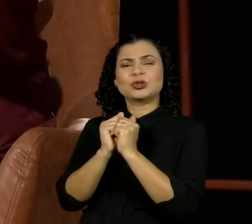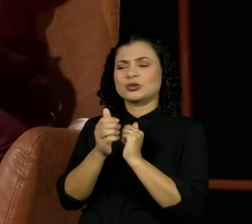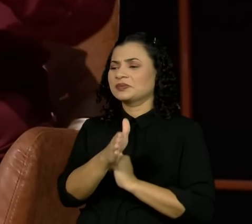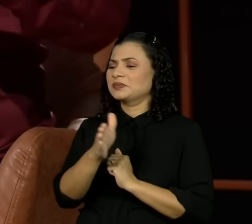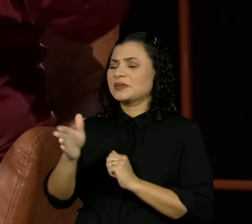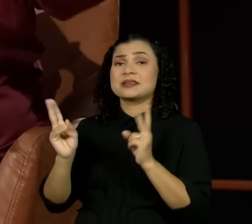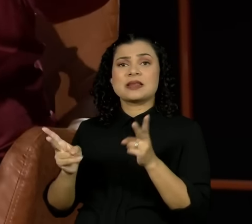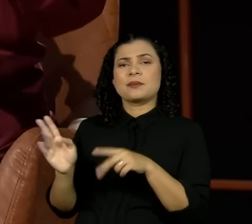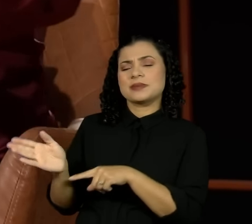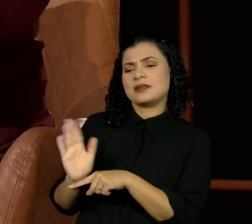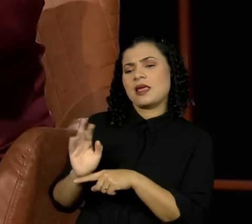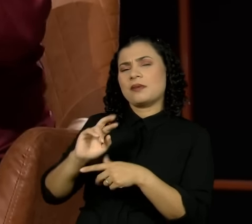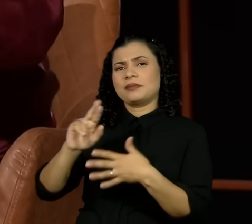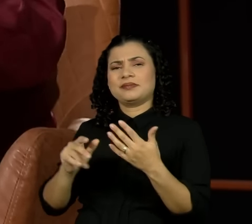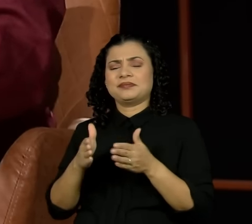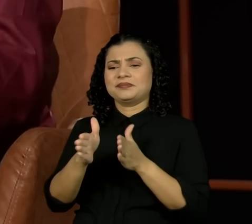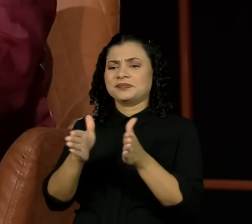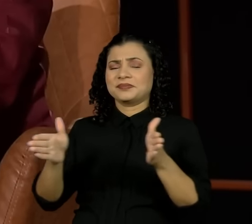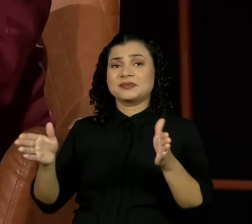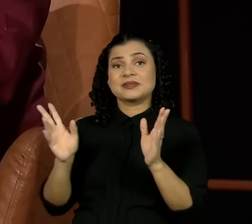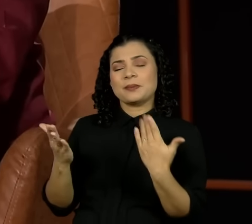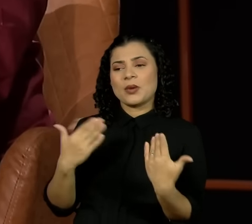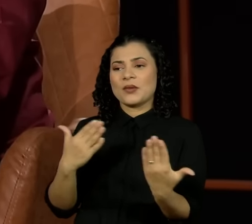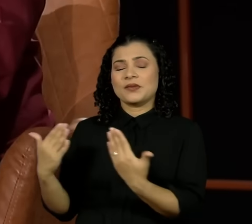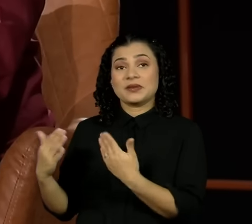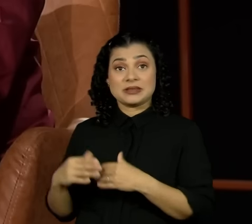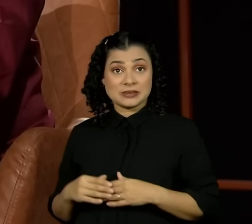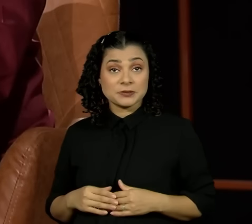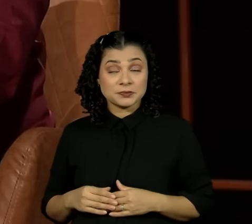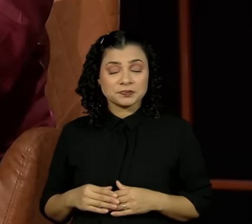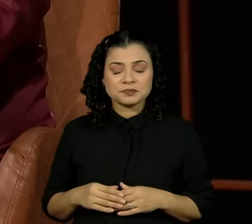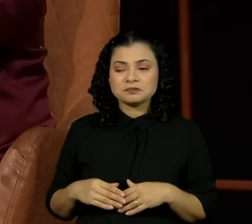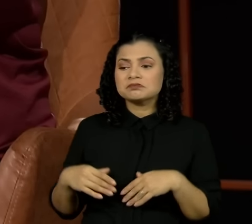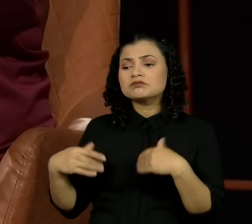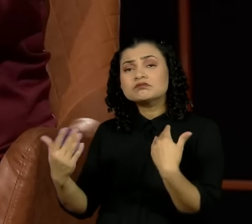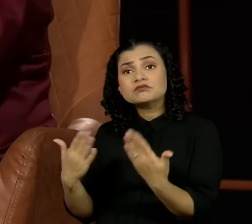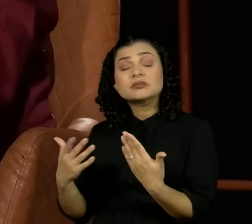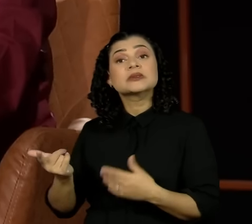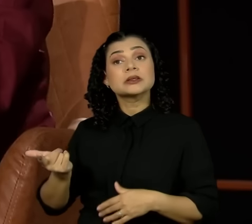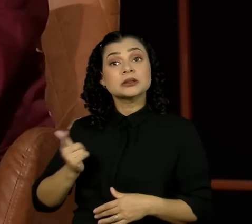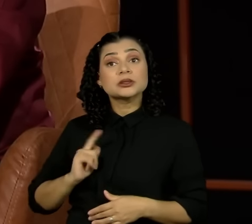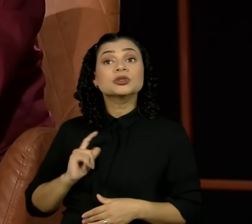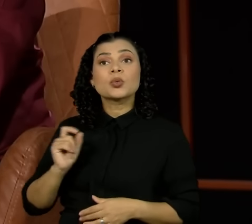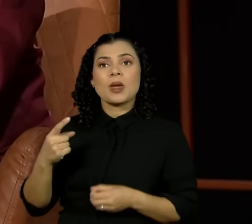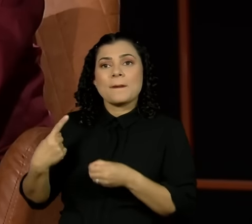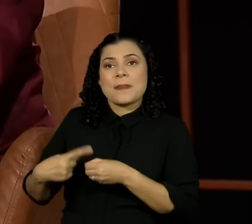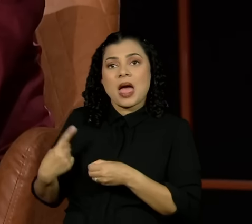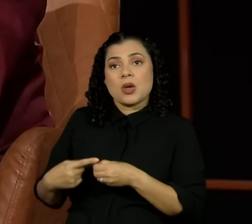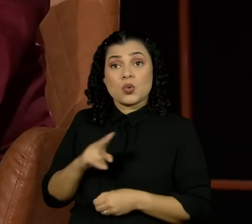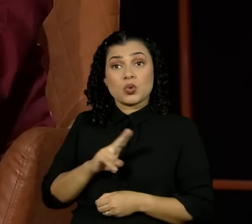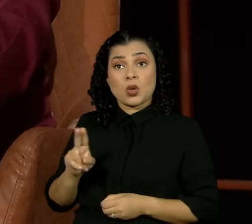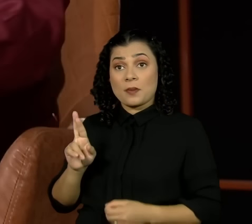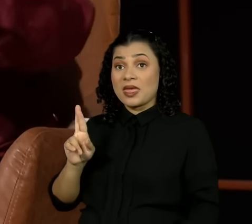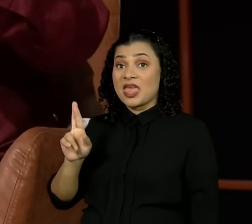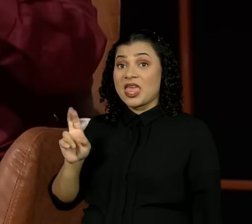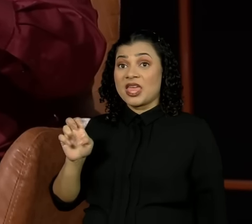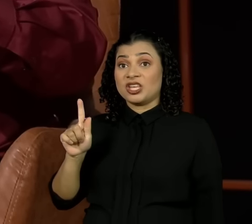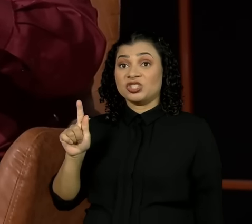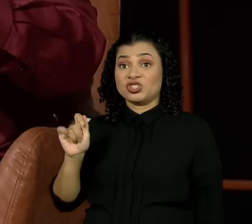estava o cinema, a gente ia, ficava conversando e tal. E ali tinha um bar chamado Bar Regina. E eu via